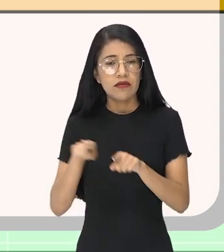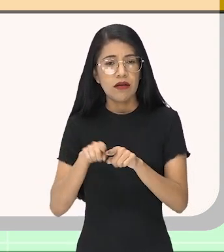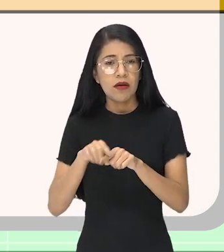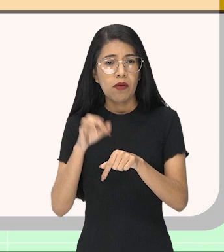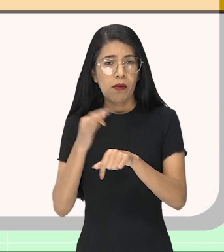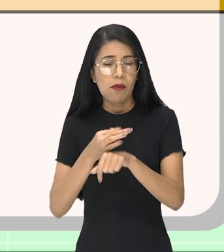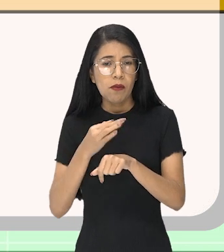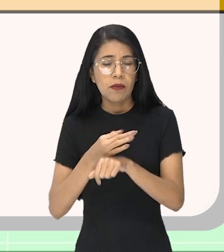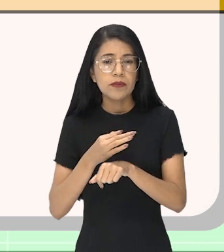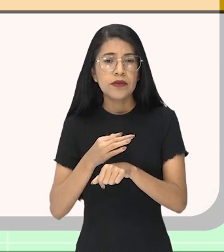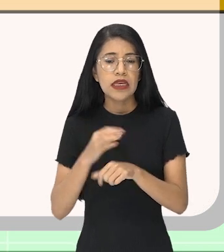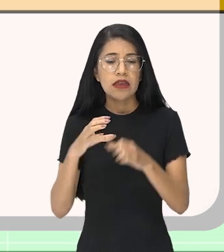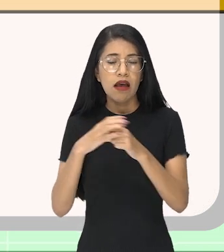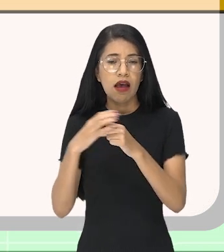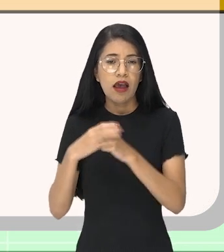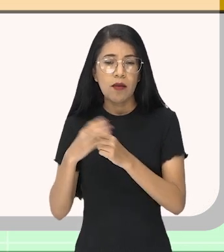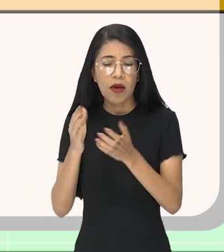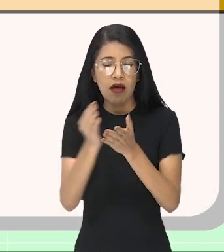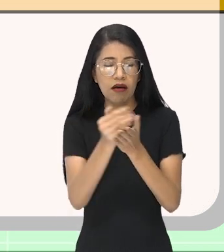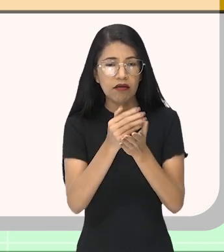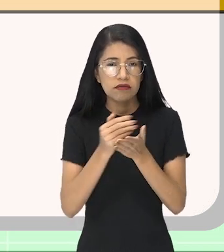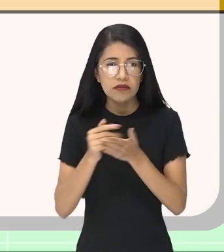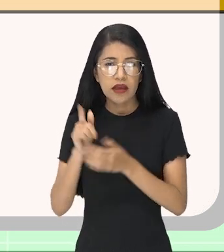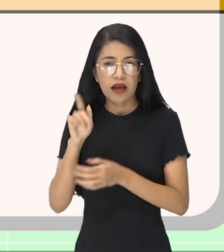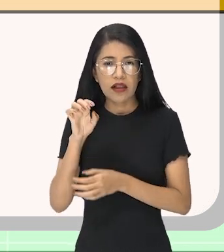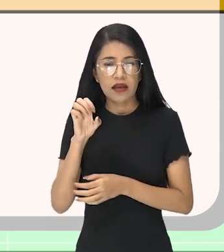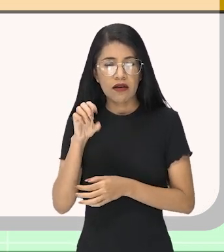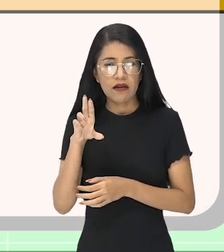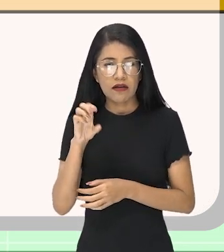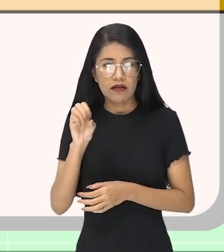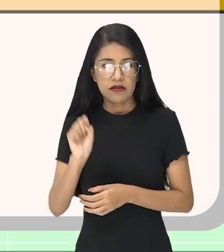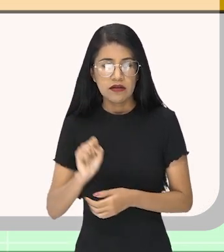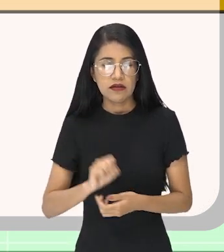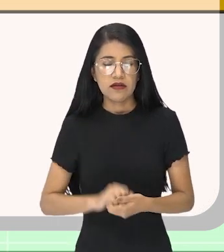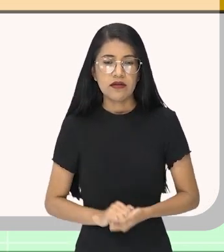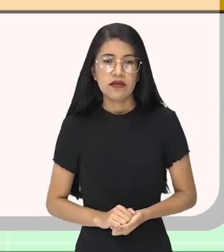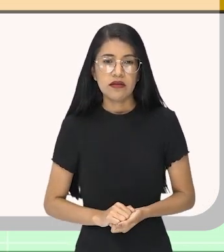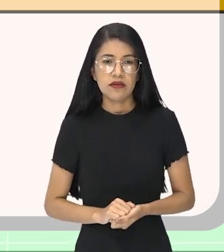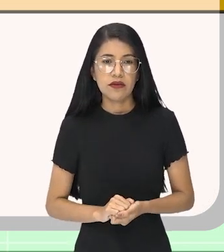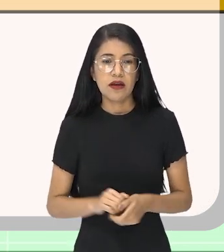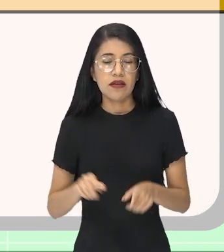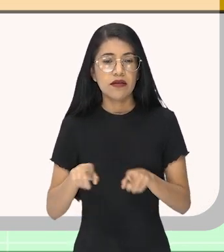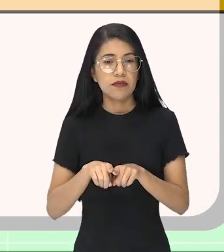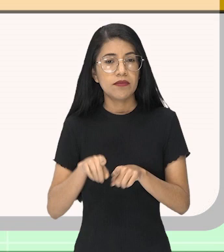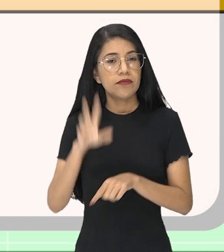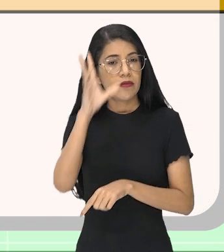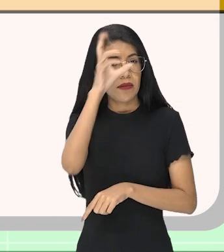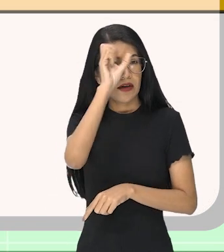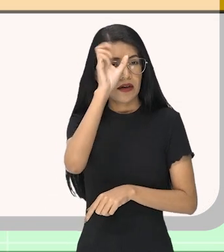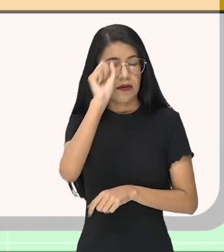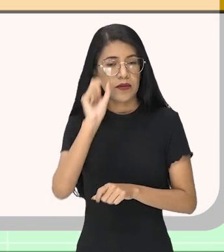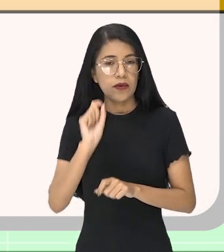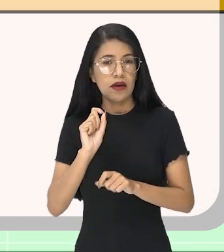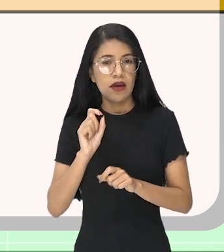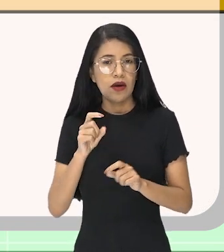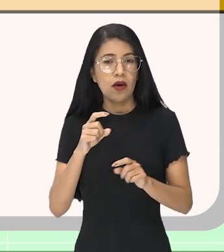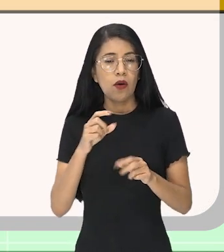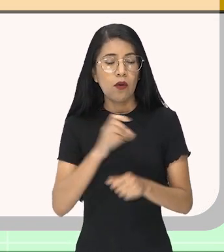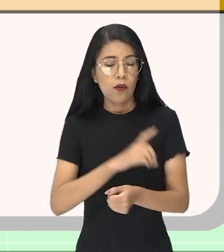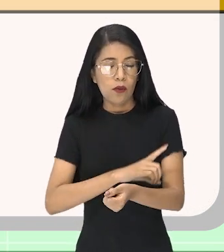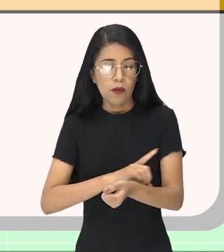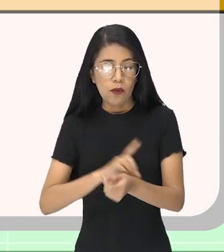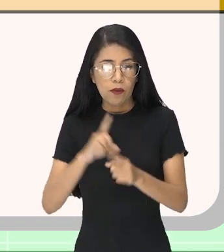das células à captação da glicose. Nós aprendemos também que o diabetes do tipo 2